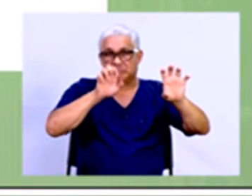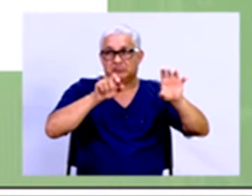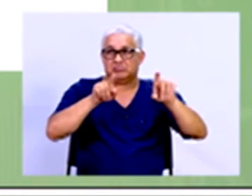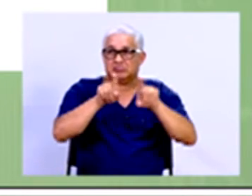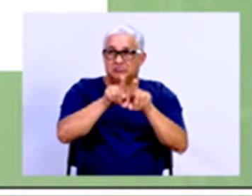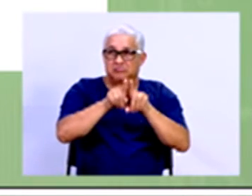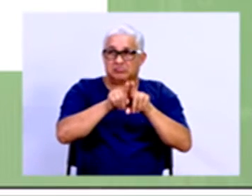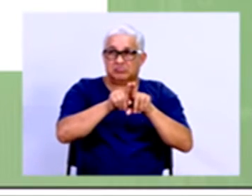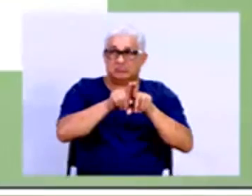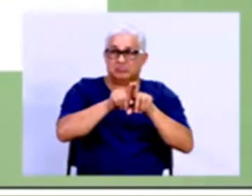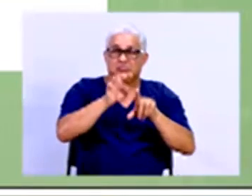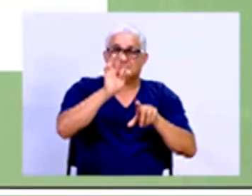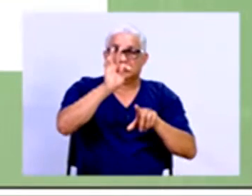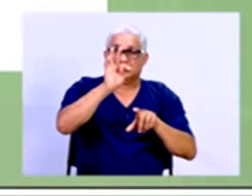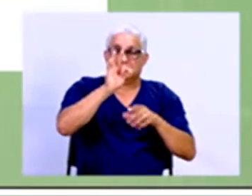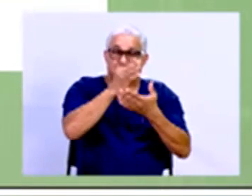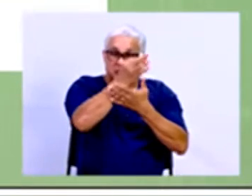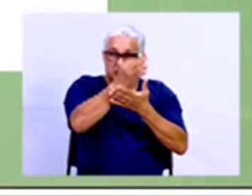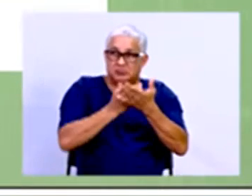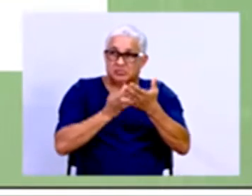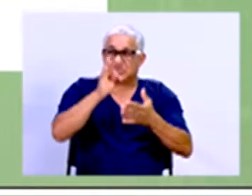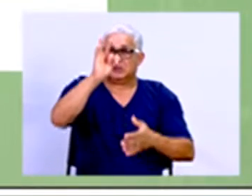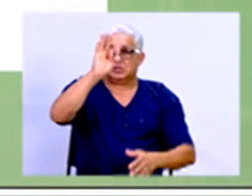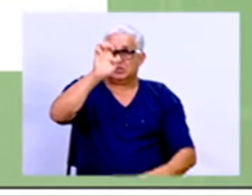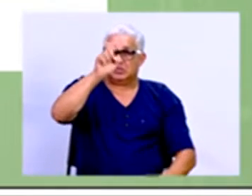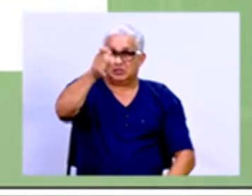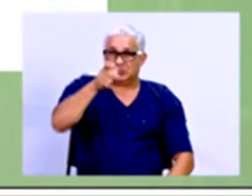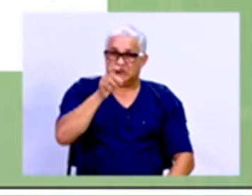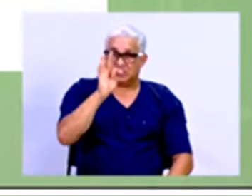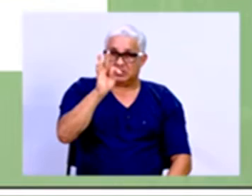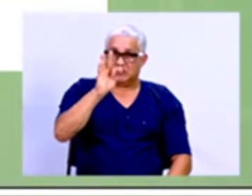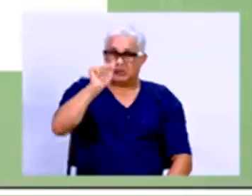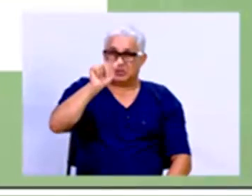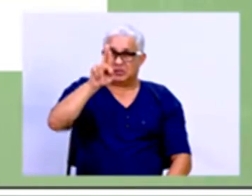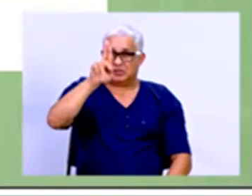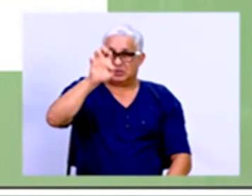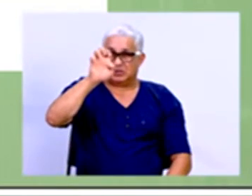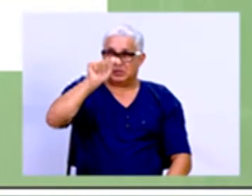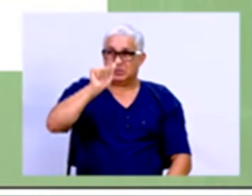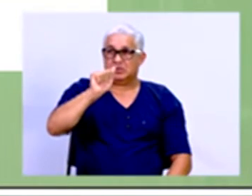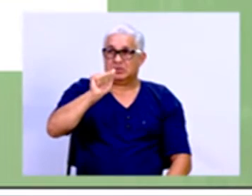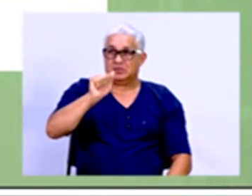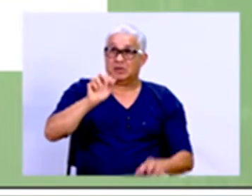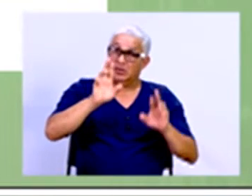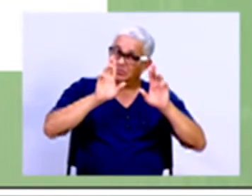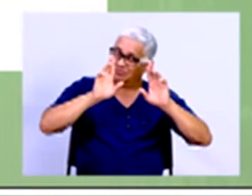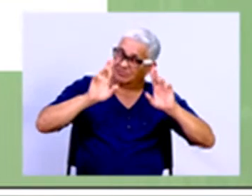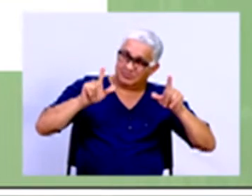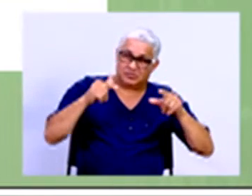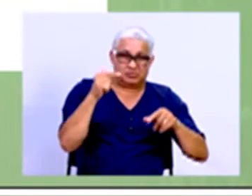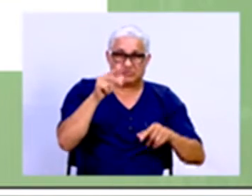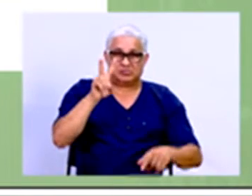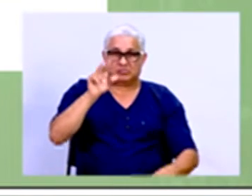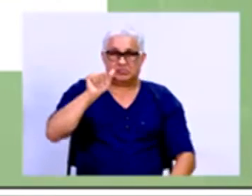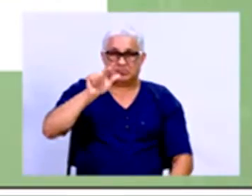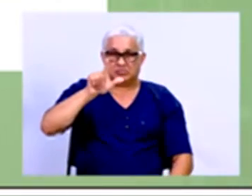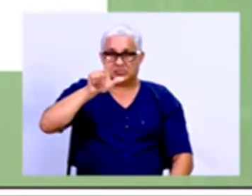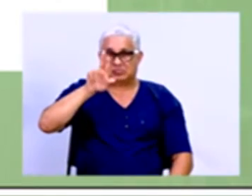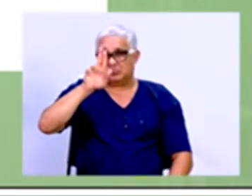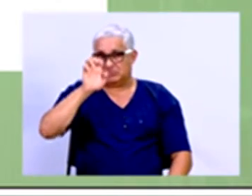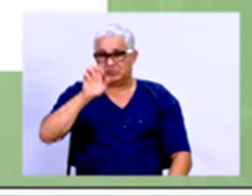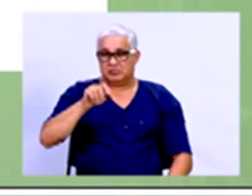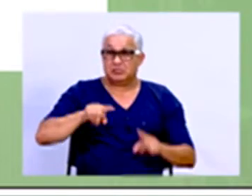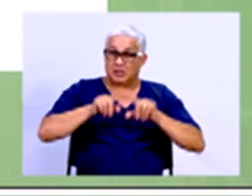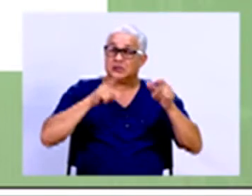tipo text área, né? Que é o nosso área de texto, ele trata dessa outra forma. Não existe value, porém ele,